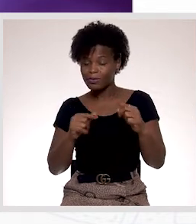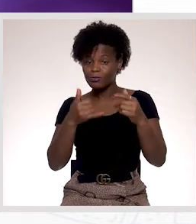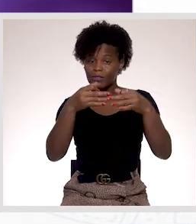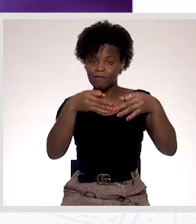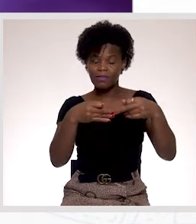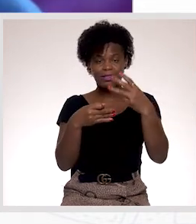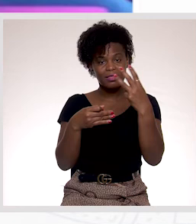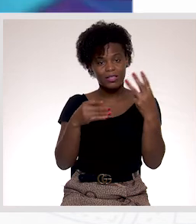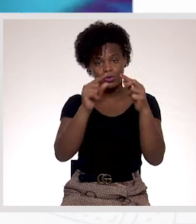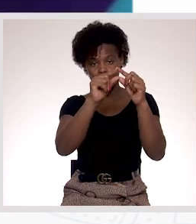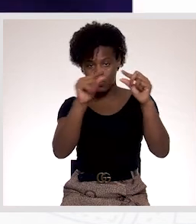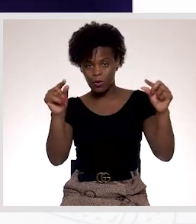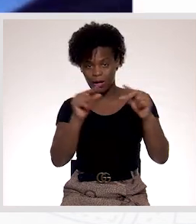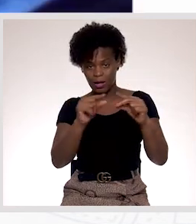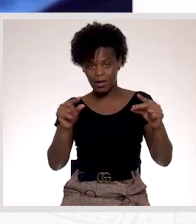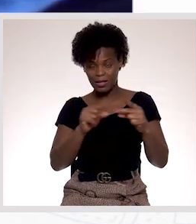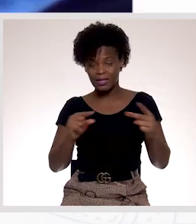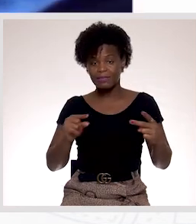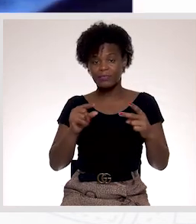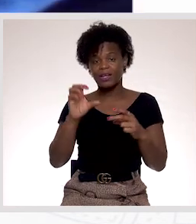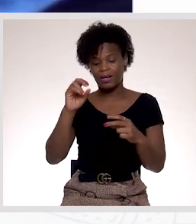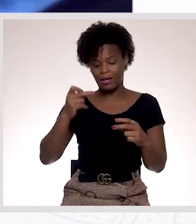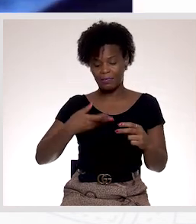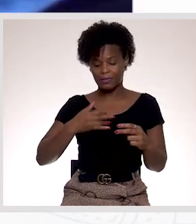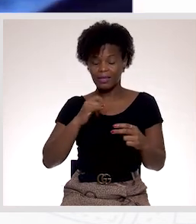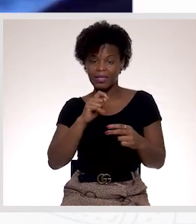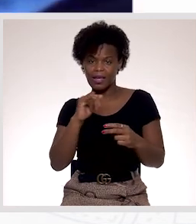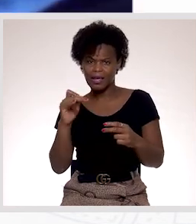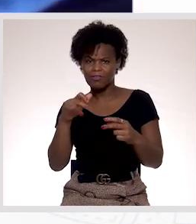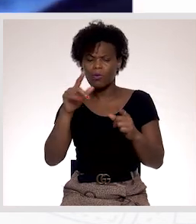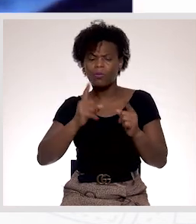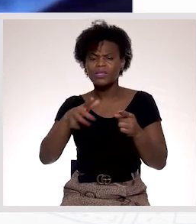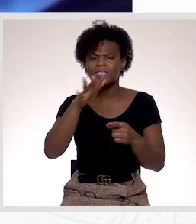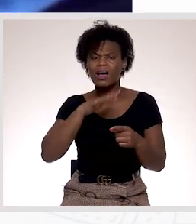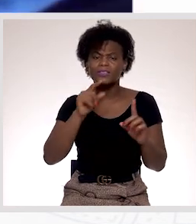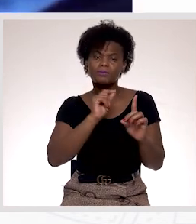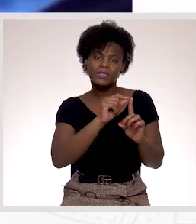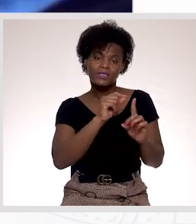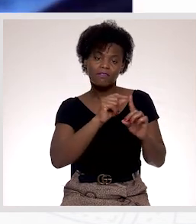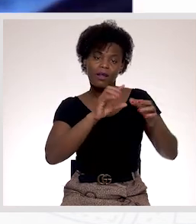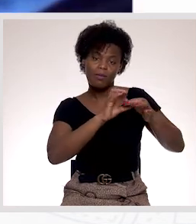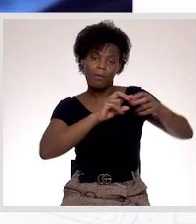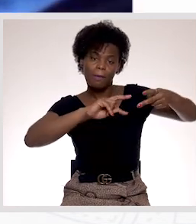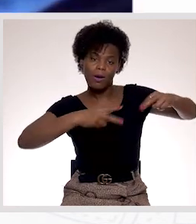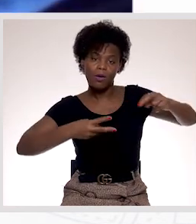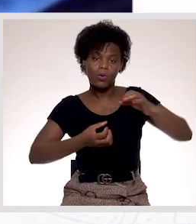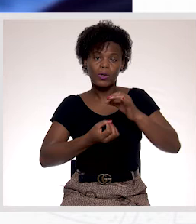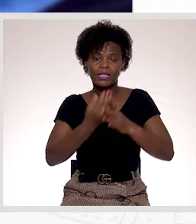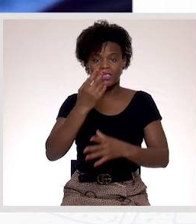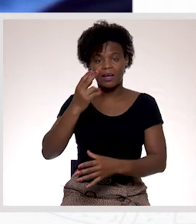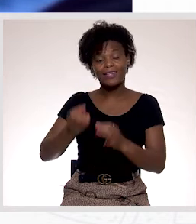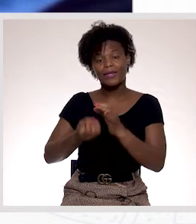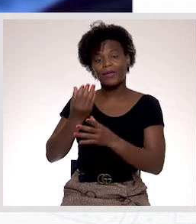3' da cadeia recém-formada. A replicação do DNA começará em uma área específica da molécula chamada de origem